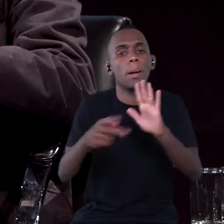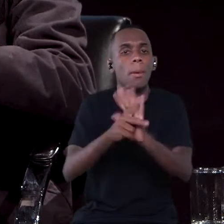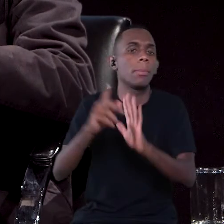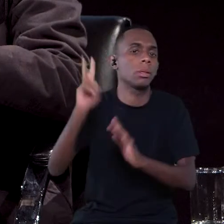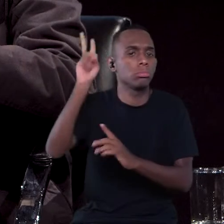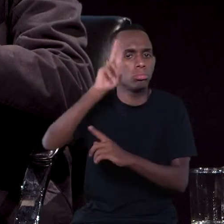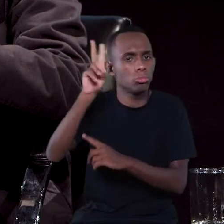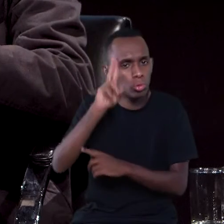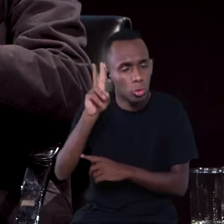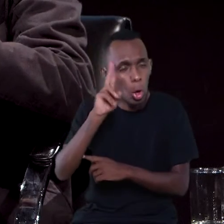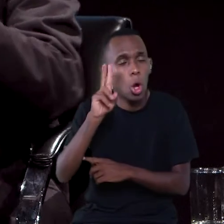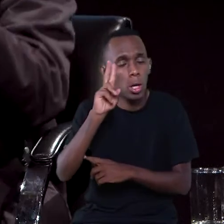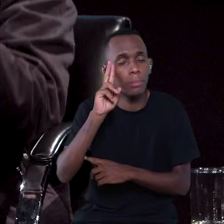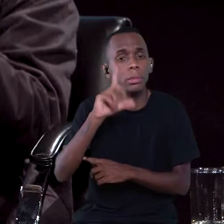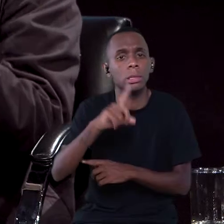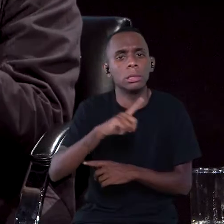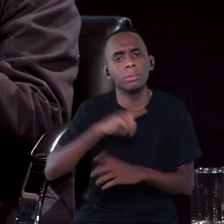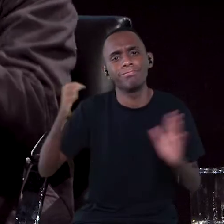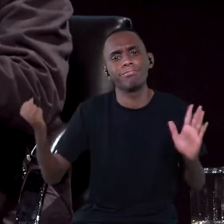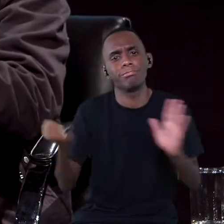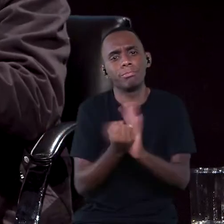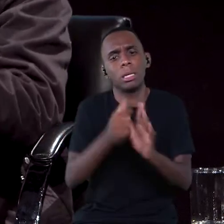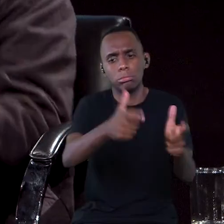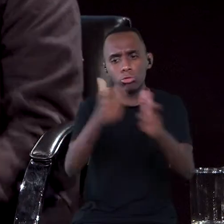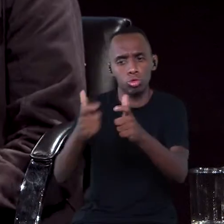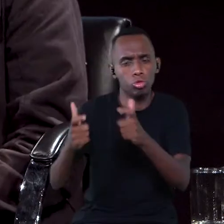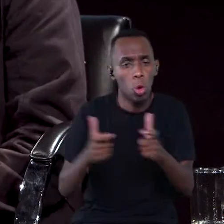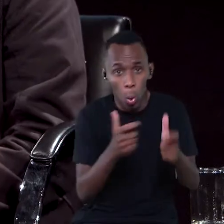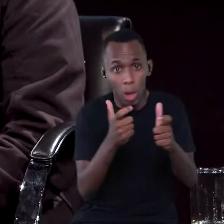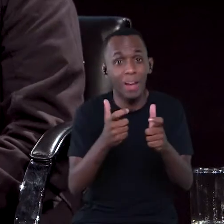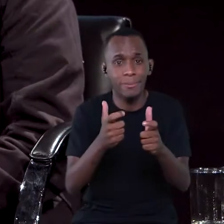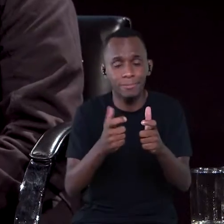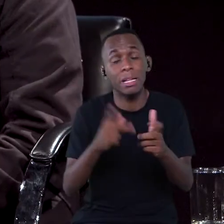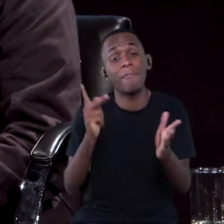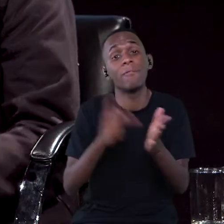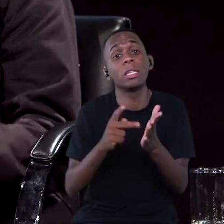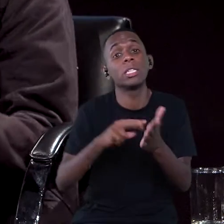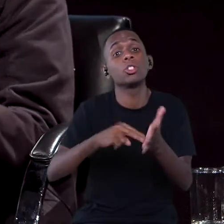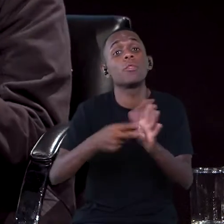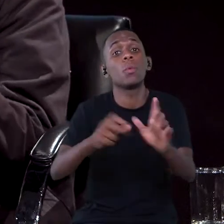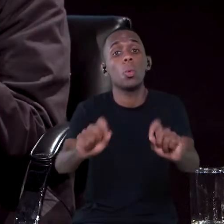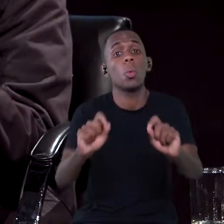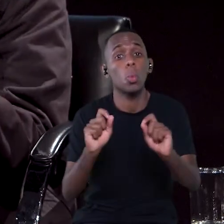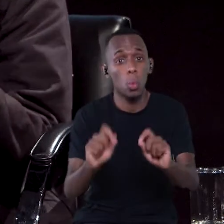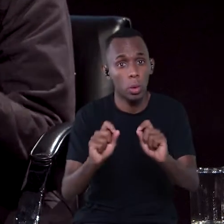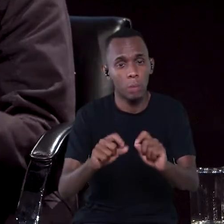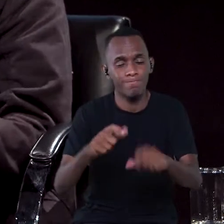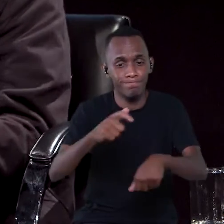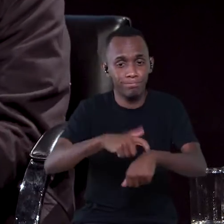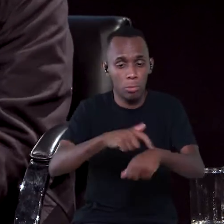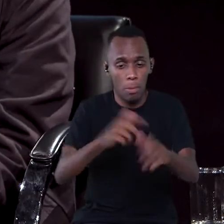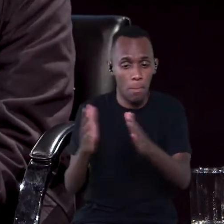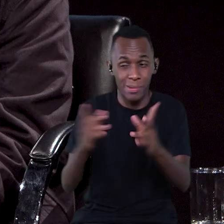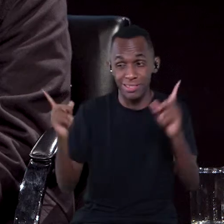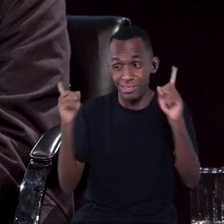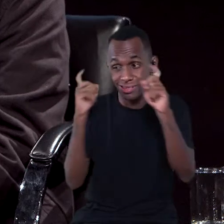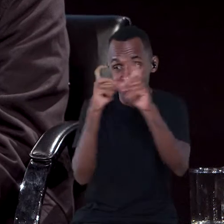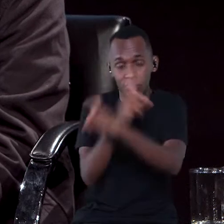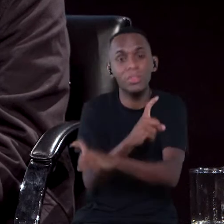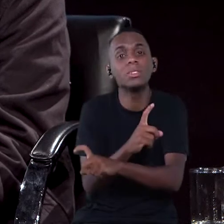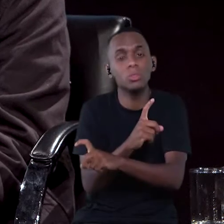mais abrangente que, tendo as suas marcas regionais, na verdade, fazem parte de um momento dramático da América